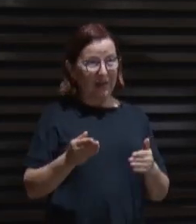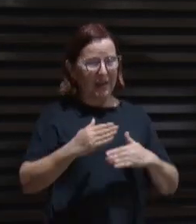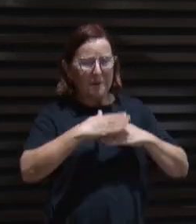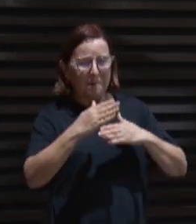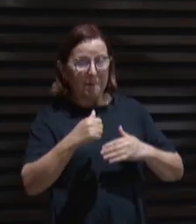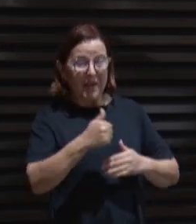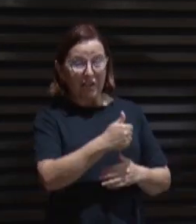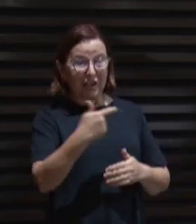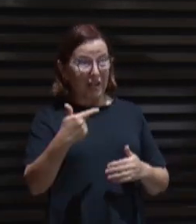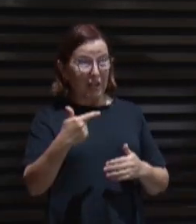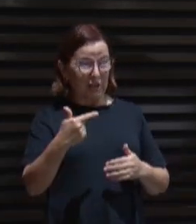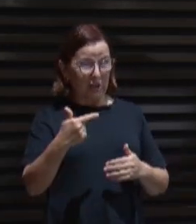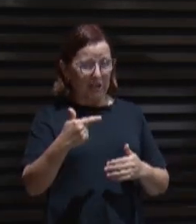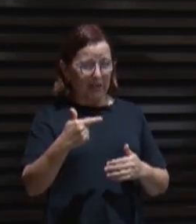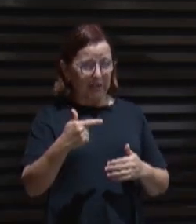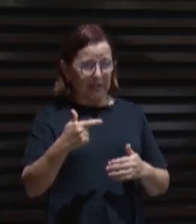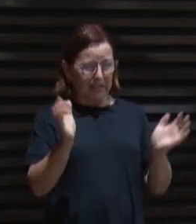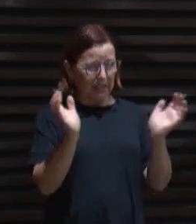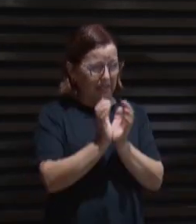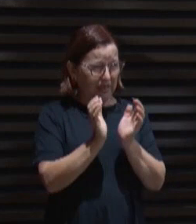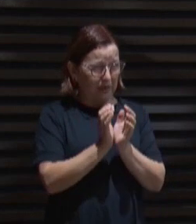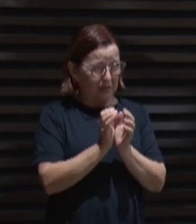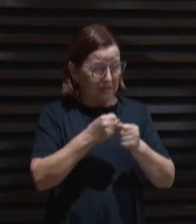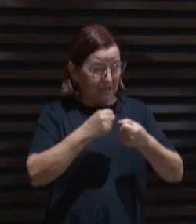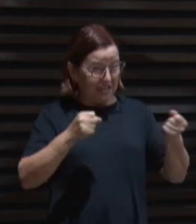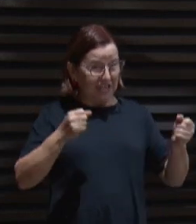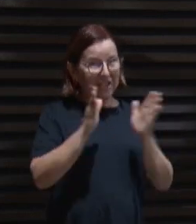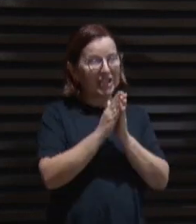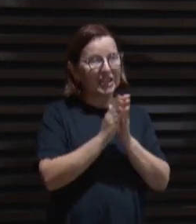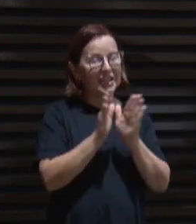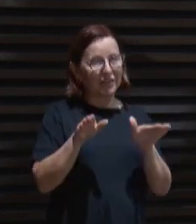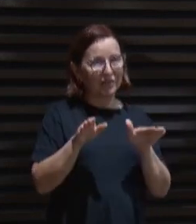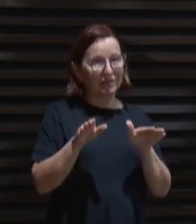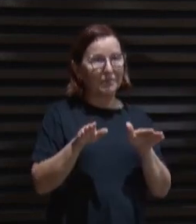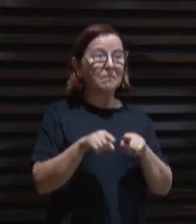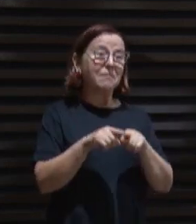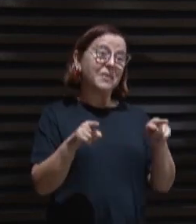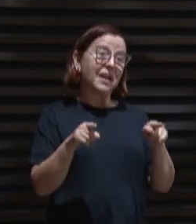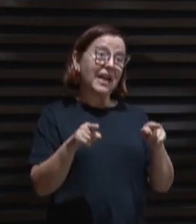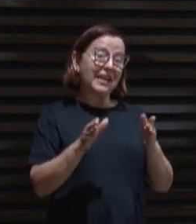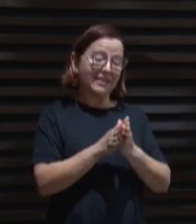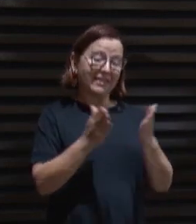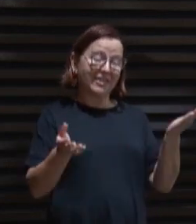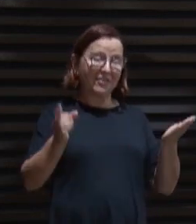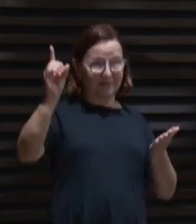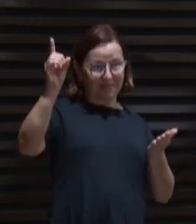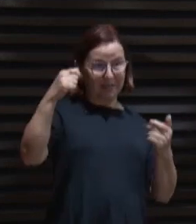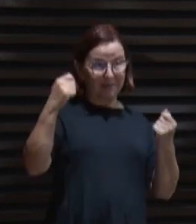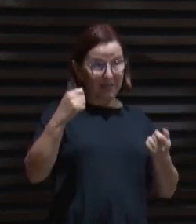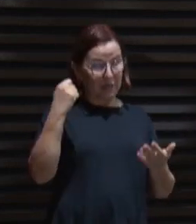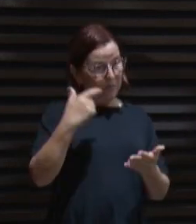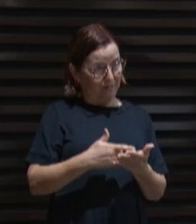de anjos? Como, pois, se cumpririam as Escrituras, segundo as quais assim